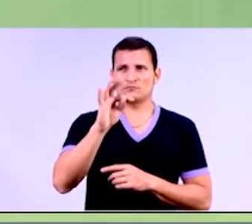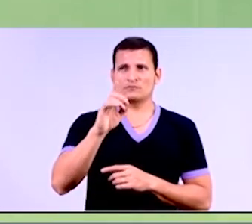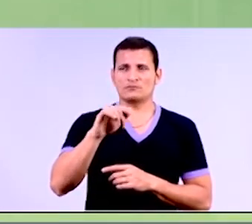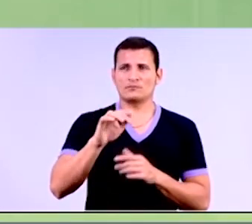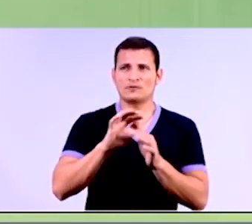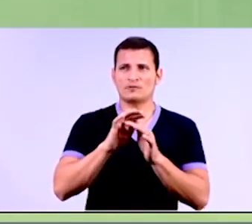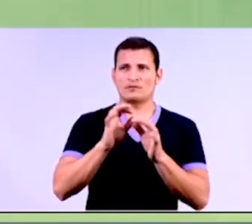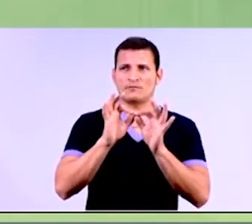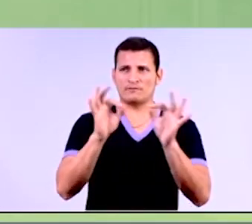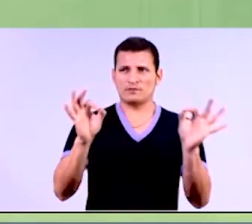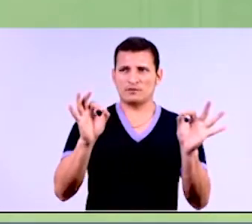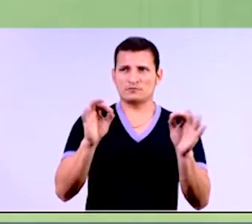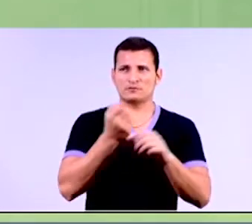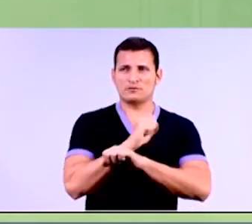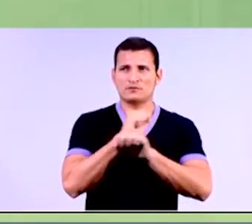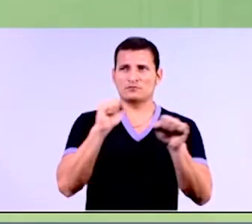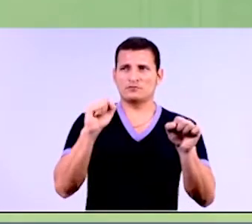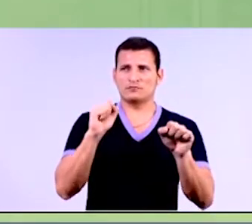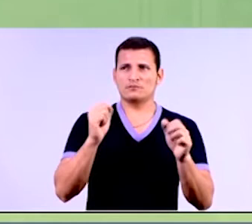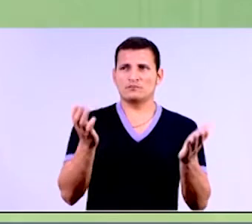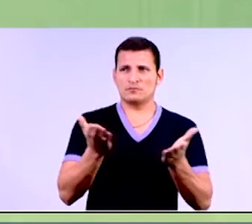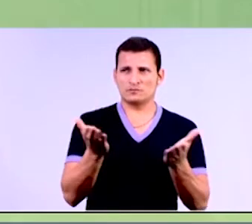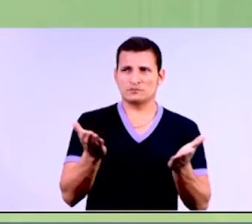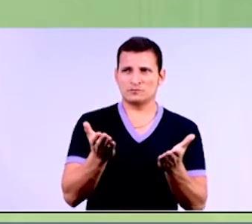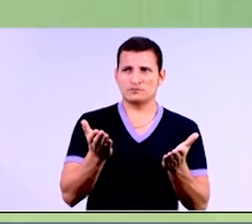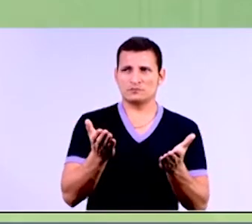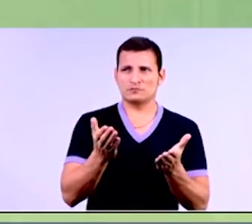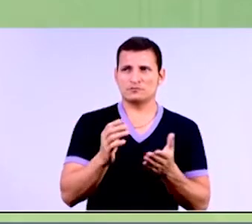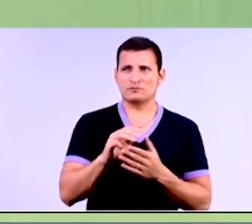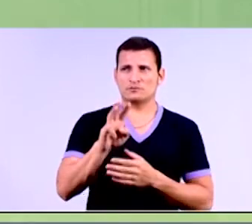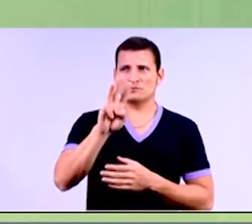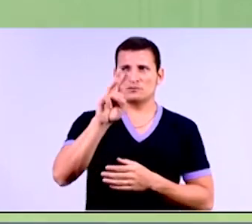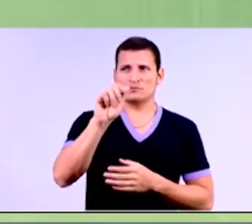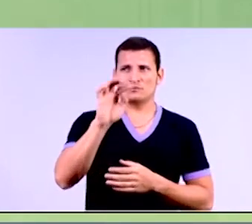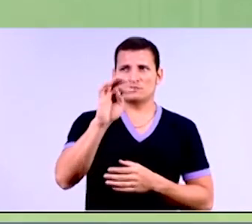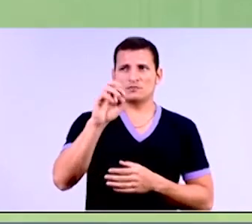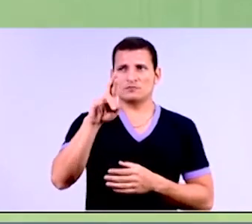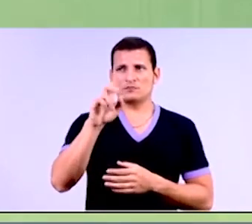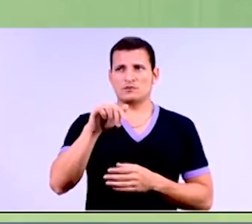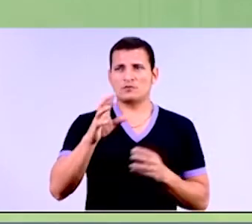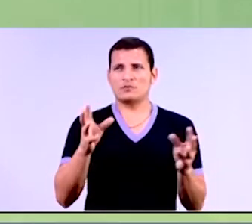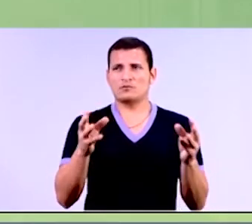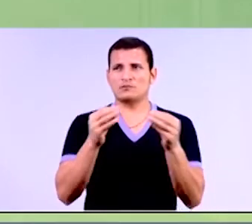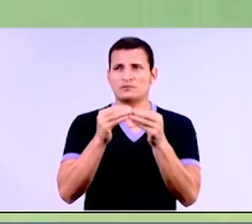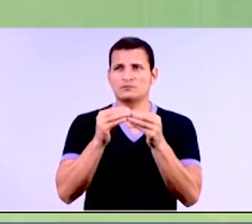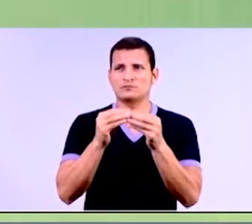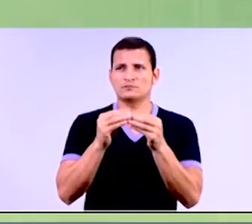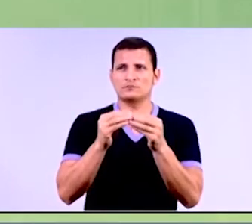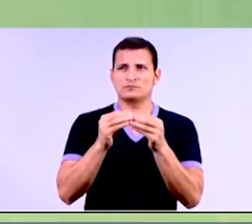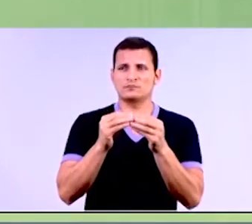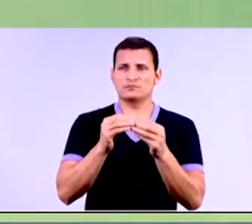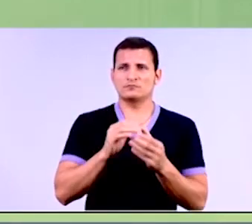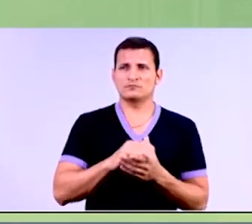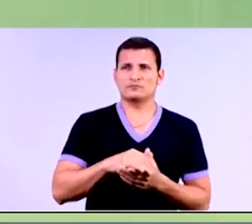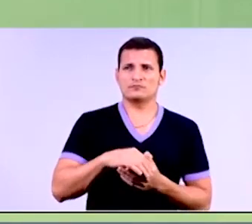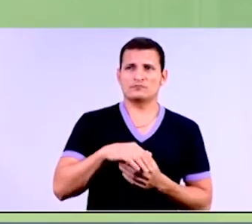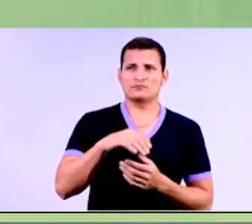presente, like é o verbo e water o complemento. Mais um exemplo aqui para vocês.